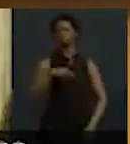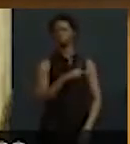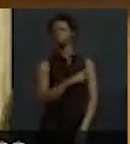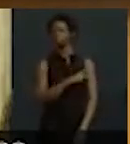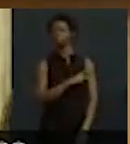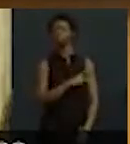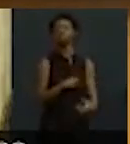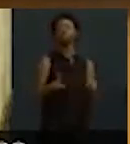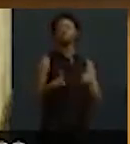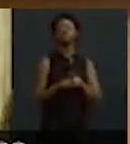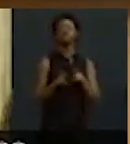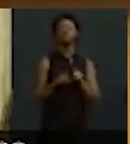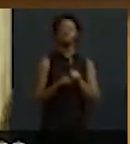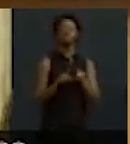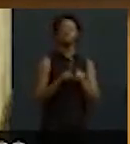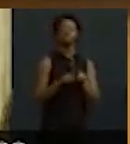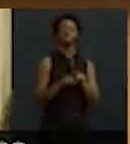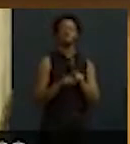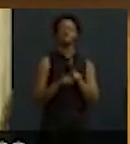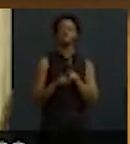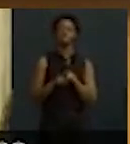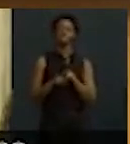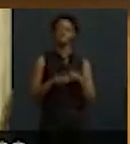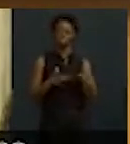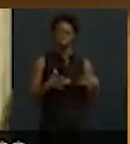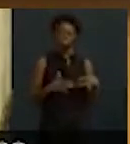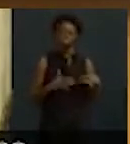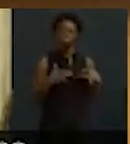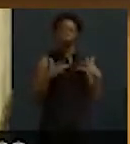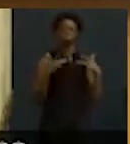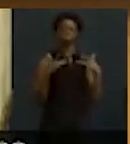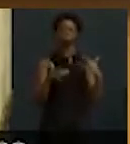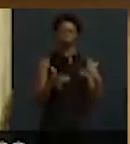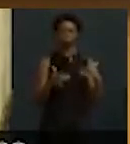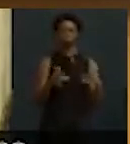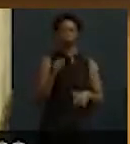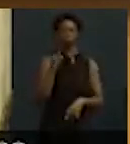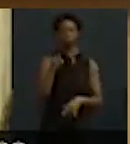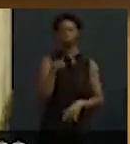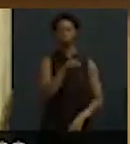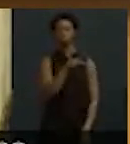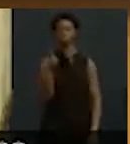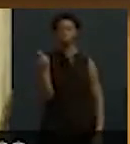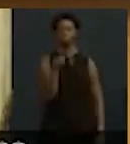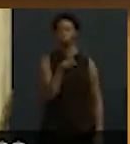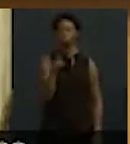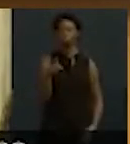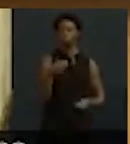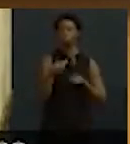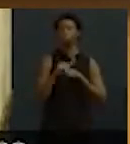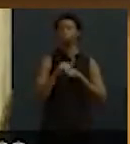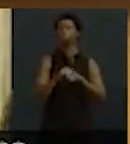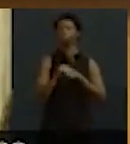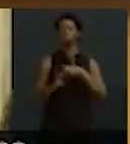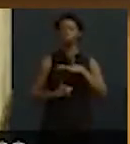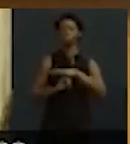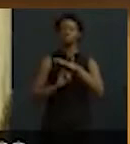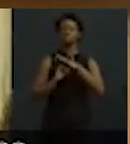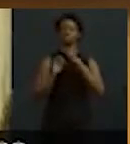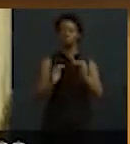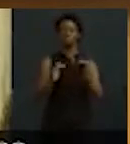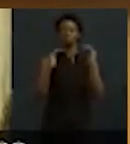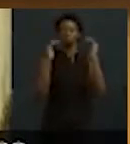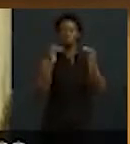desempenhou com singular dedicação a função de professor junto ao Instituto Superior